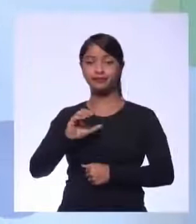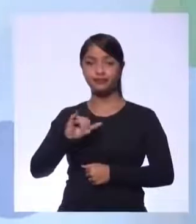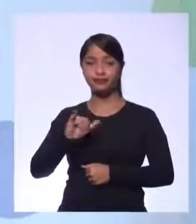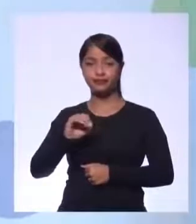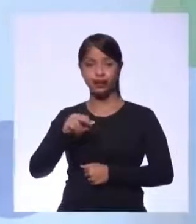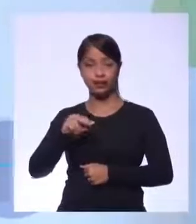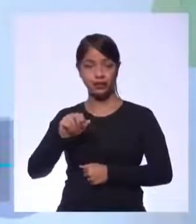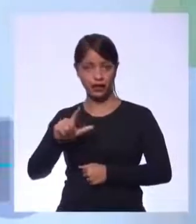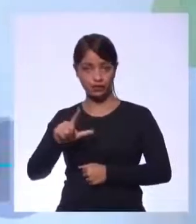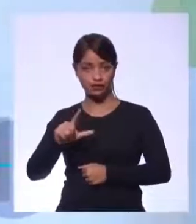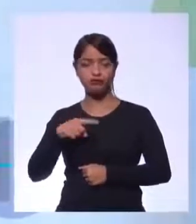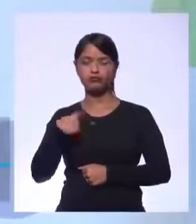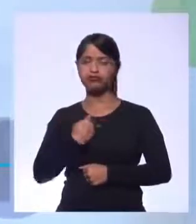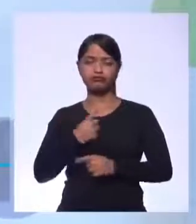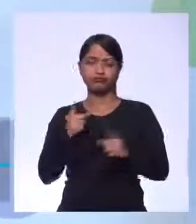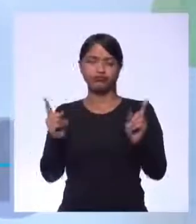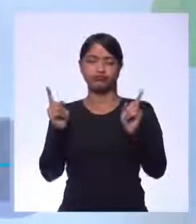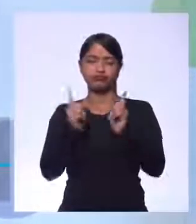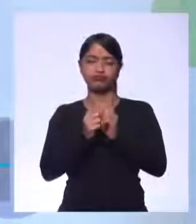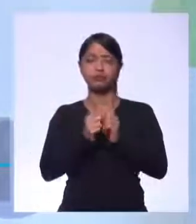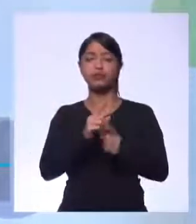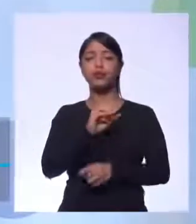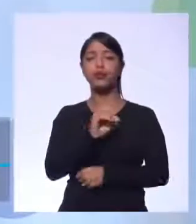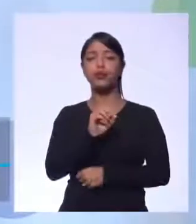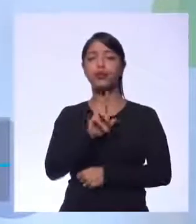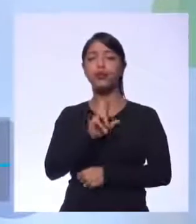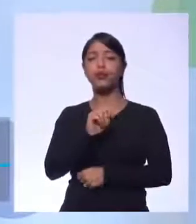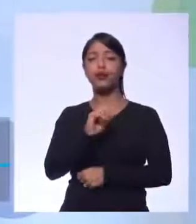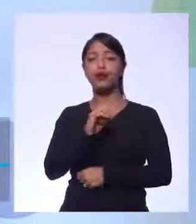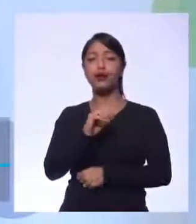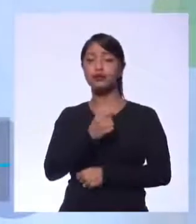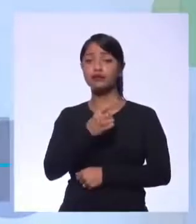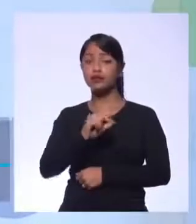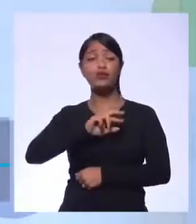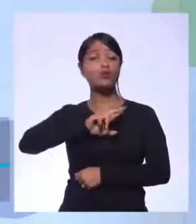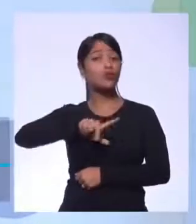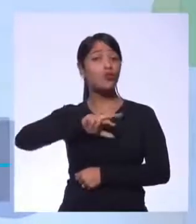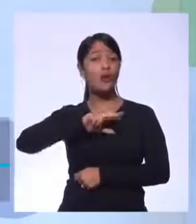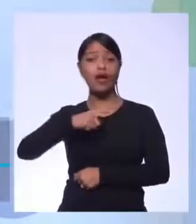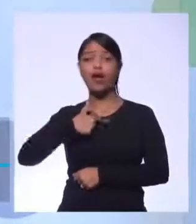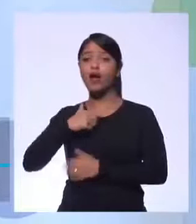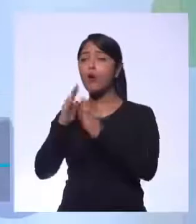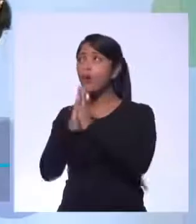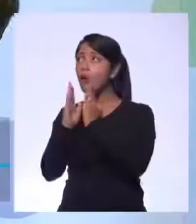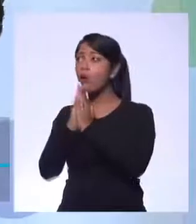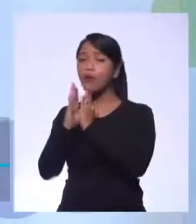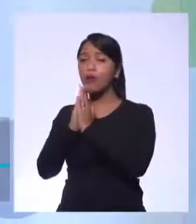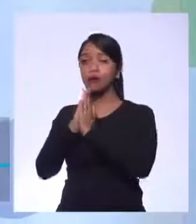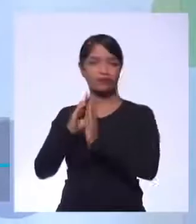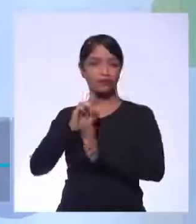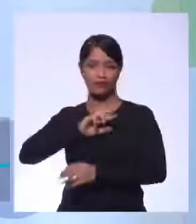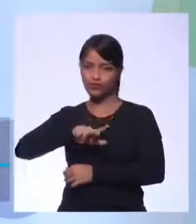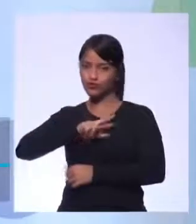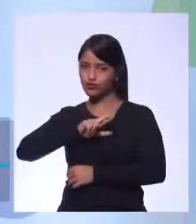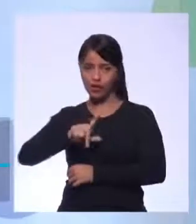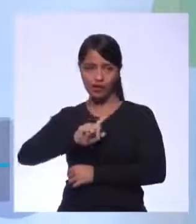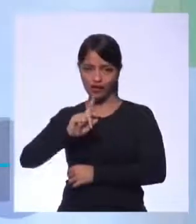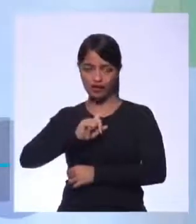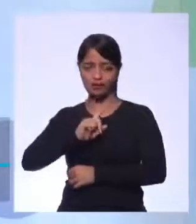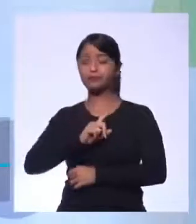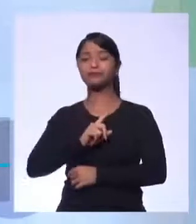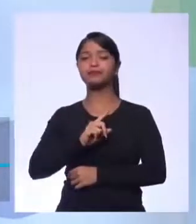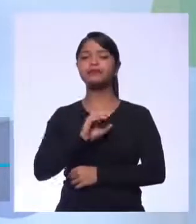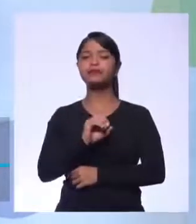em oração. A oração não é a do Pai Nosso que estás no céu. A oração dentro da gramática, dentro